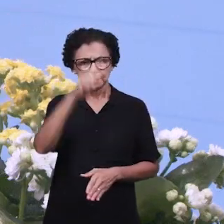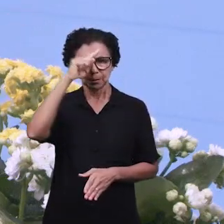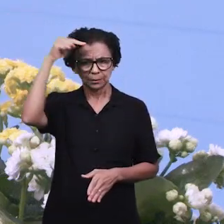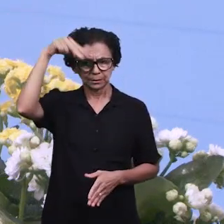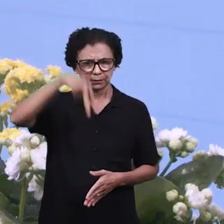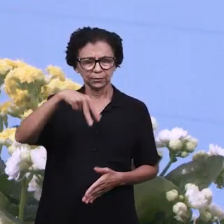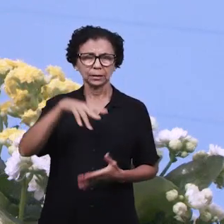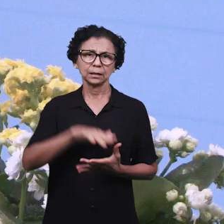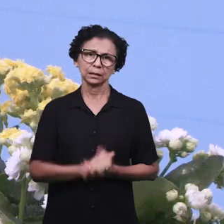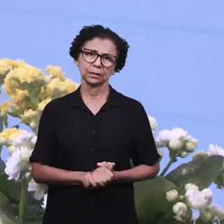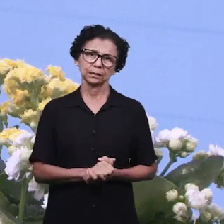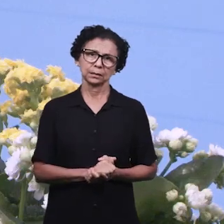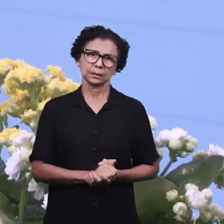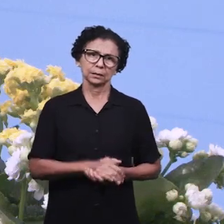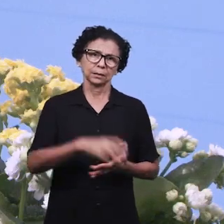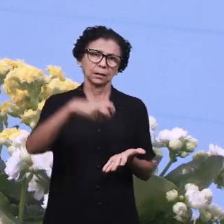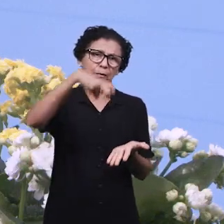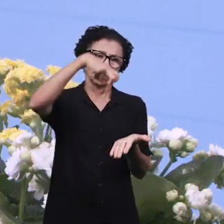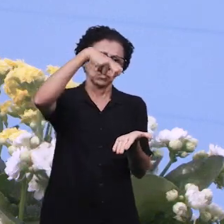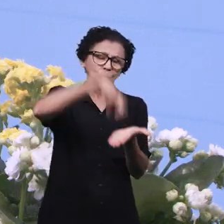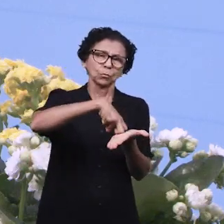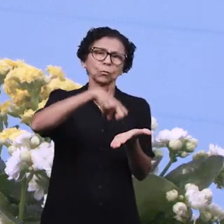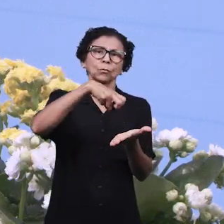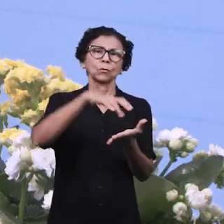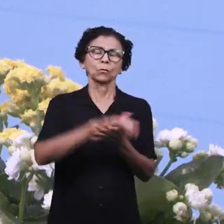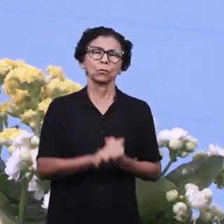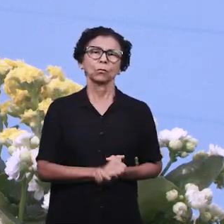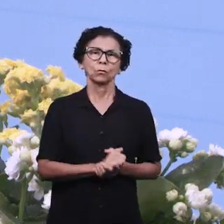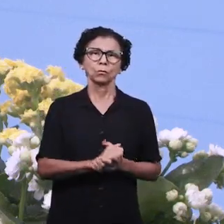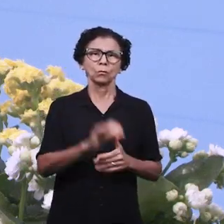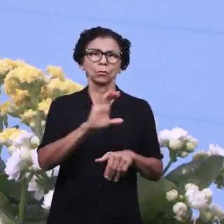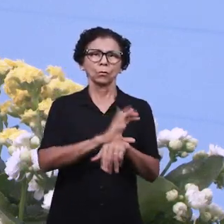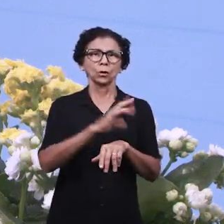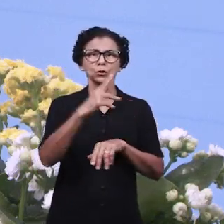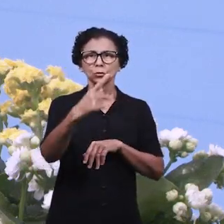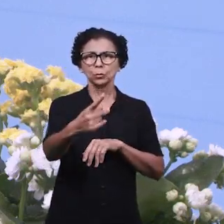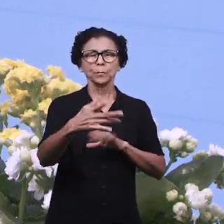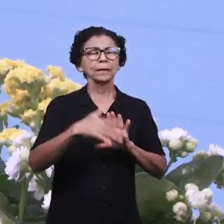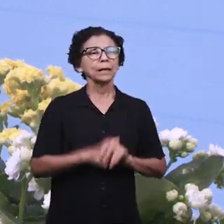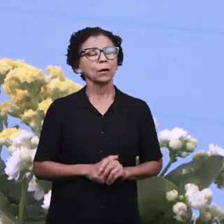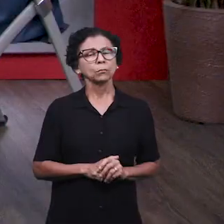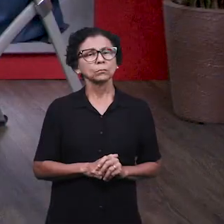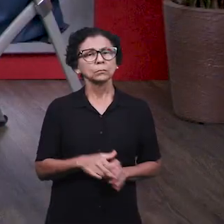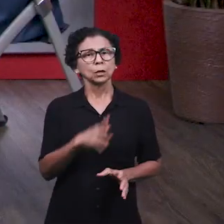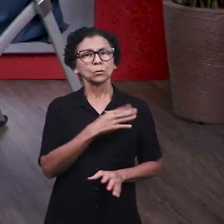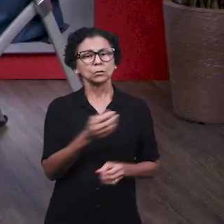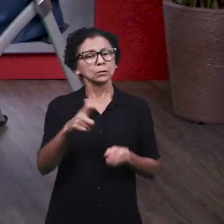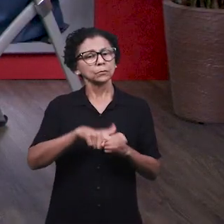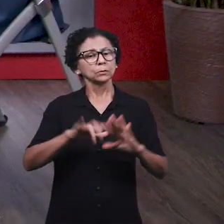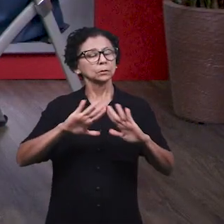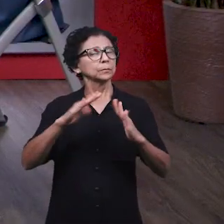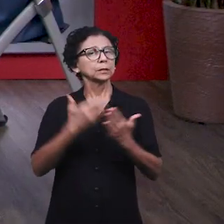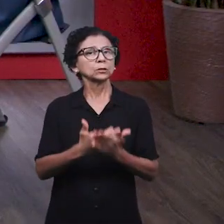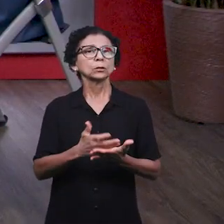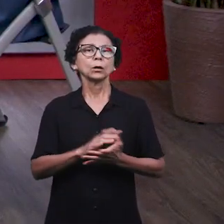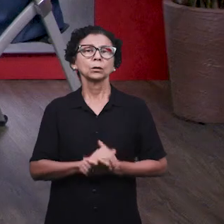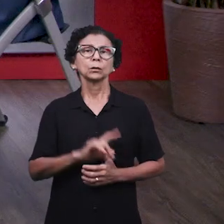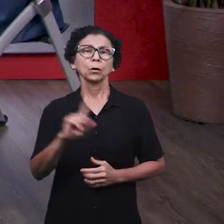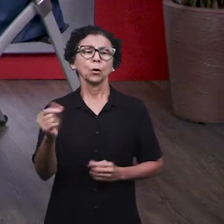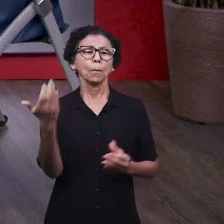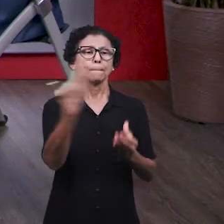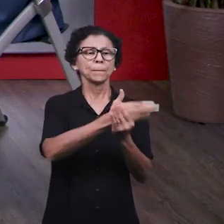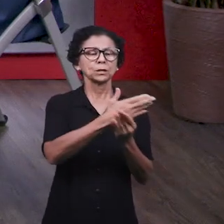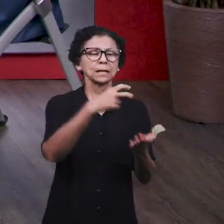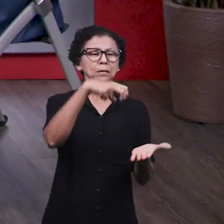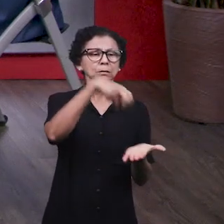Penal, artigo 246, que é crime de abandono intelectual, e ter que voltar todo mundo para a escola. Sim. sob pena de serem processados e